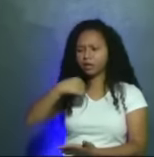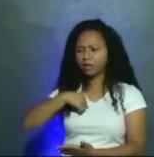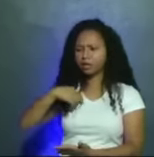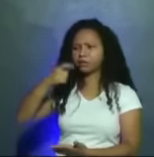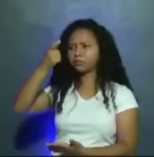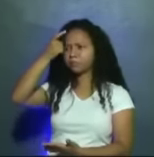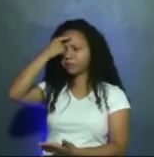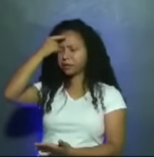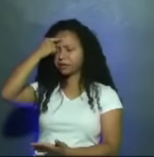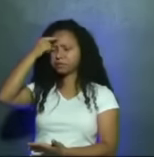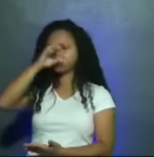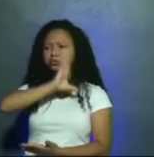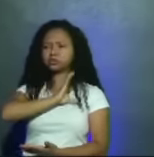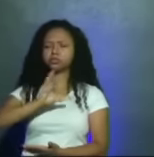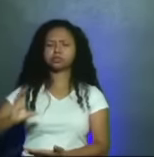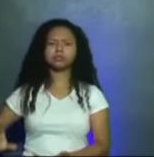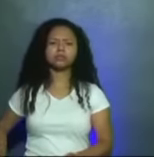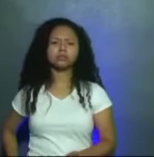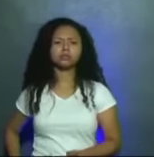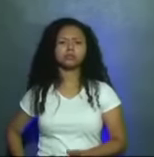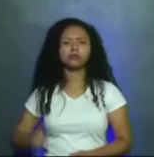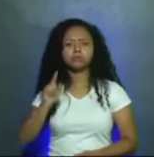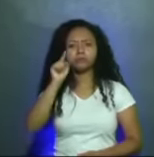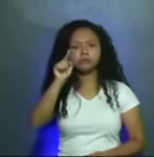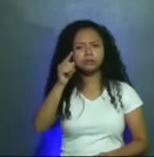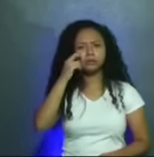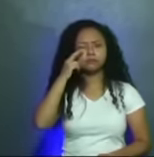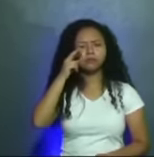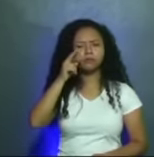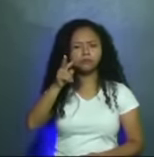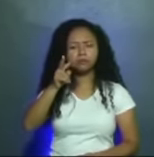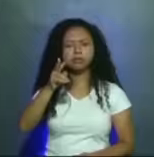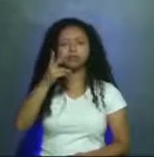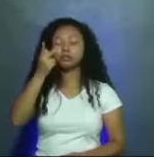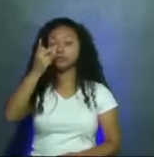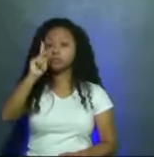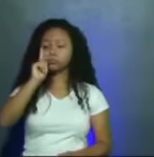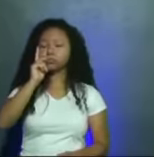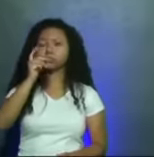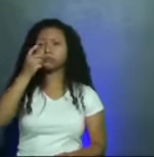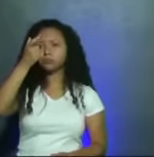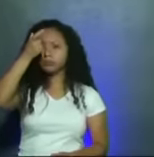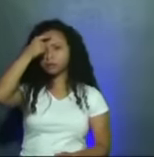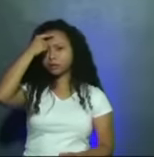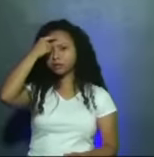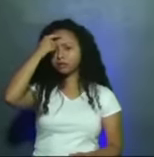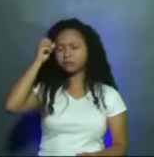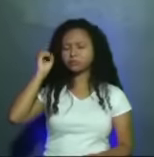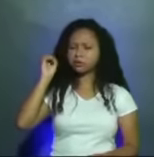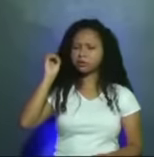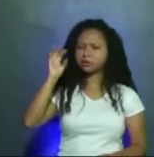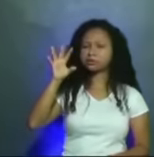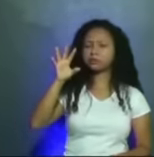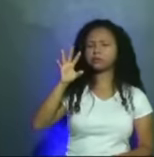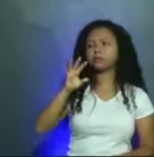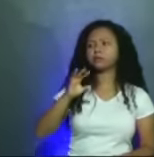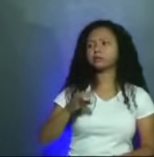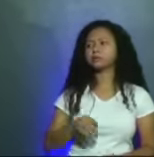E você vai ver que sua mente vai ser totalmente restaurada. Você tem a mente de